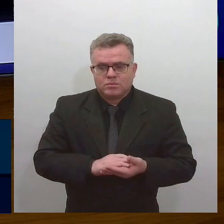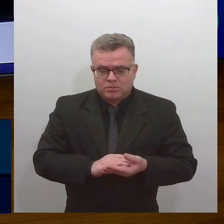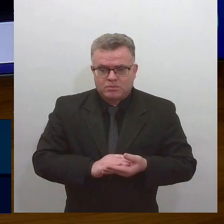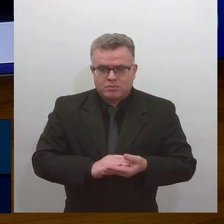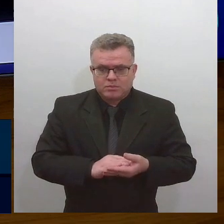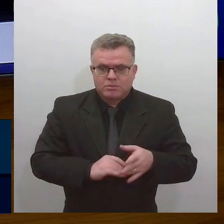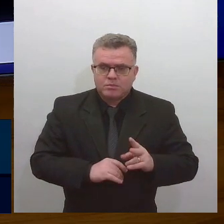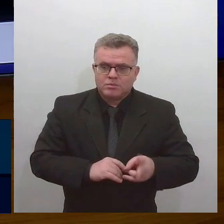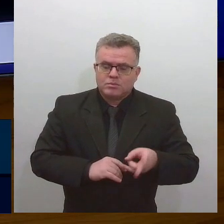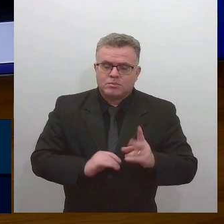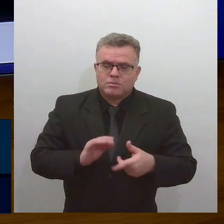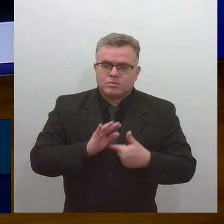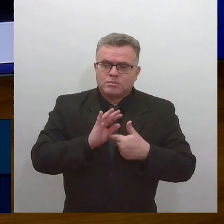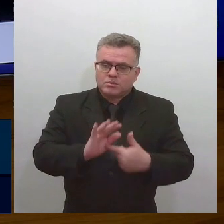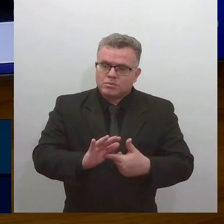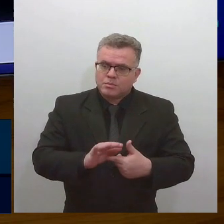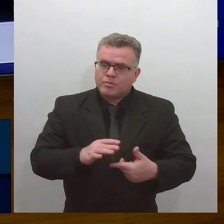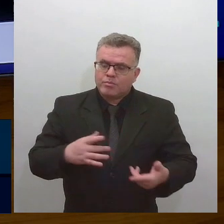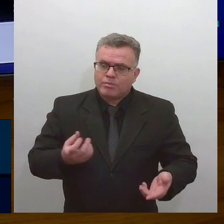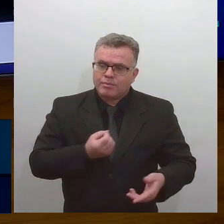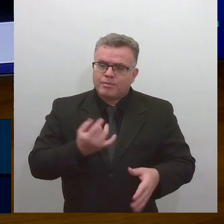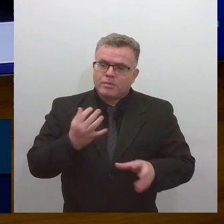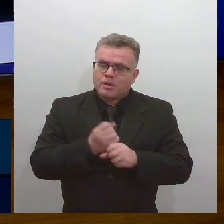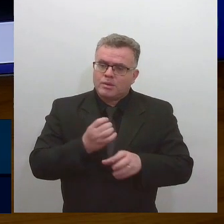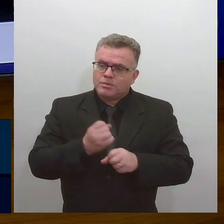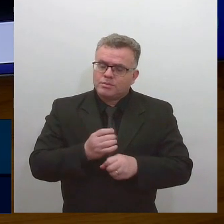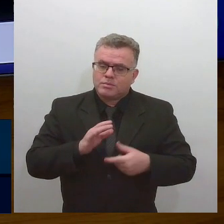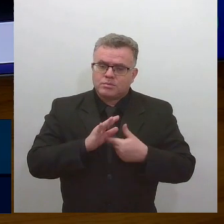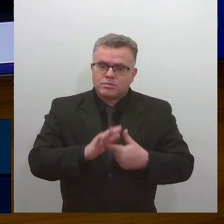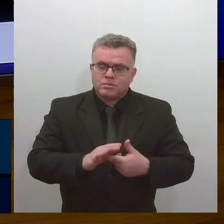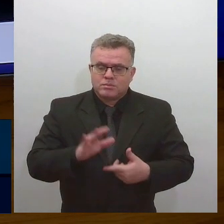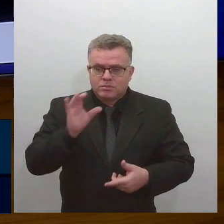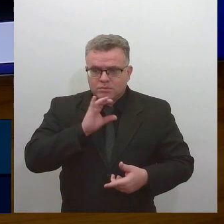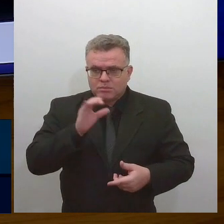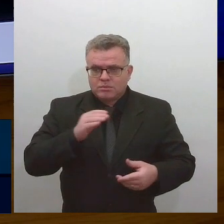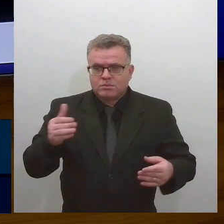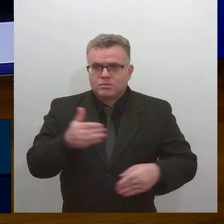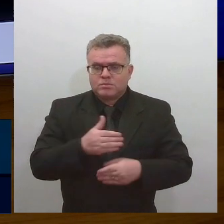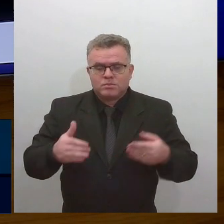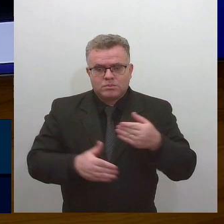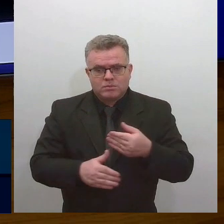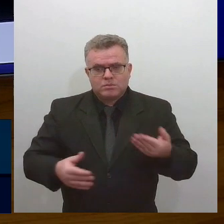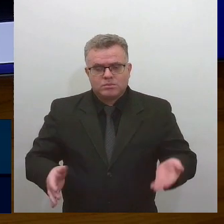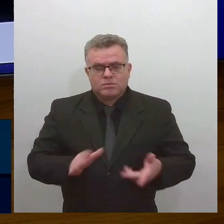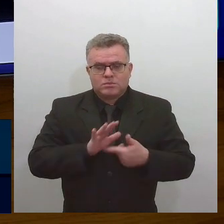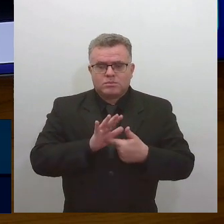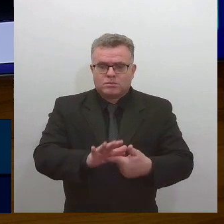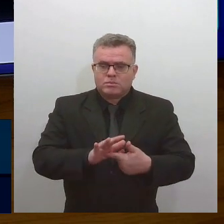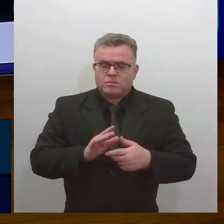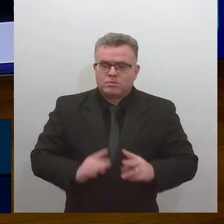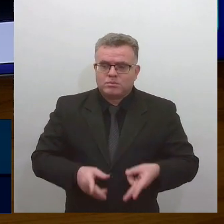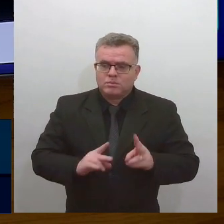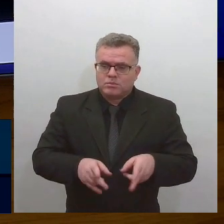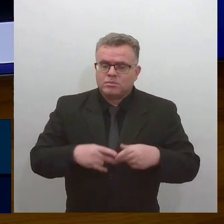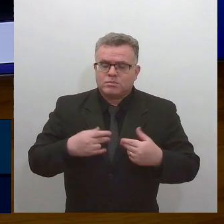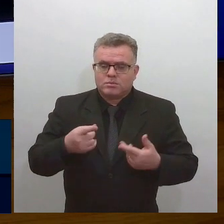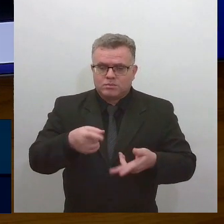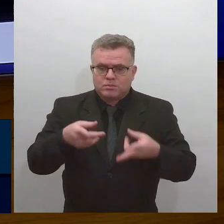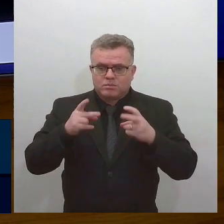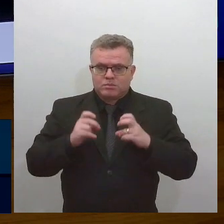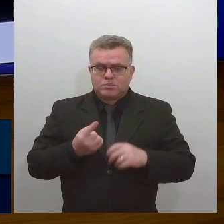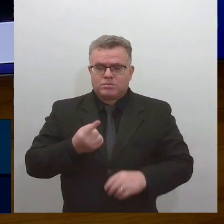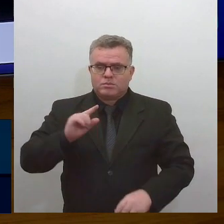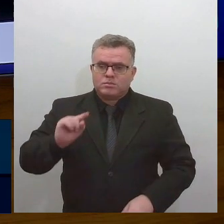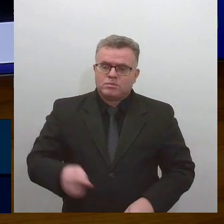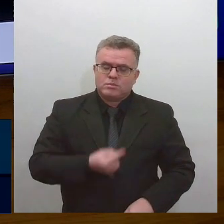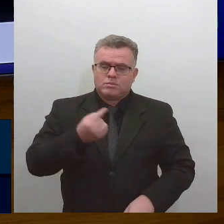vou passar eles rapidamente né Nós temos aí de rodovia se vocês observarem mais de um 1 milhão de quilômetros de rodovias